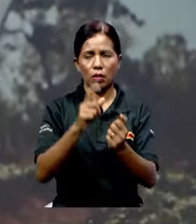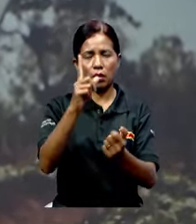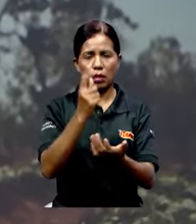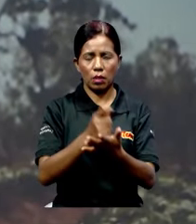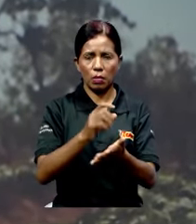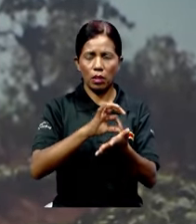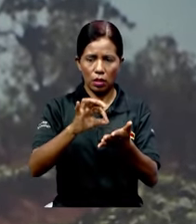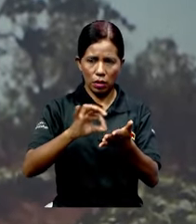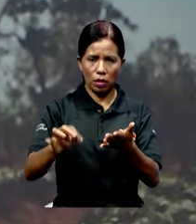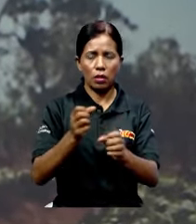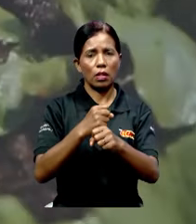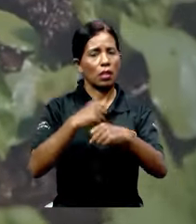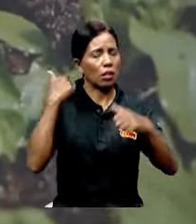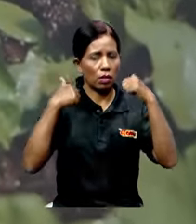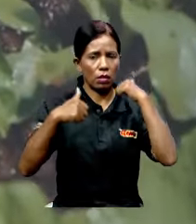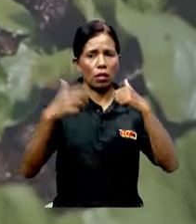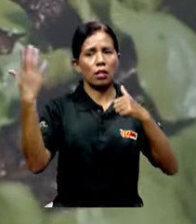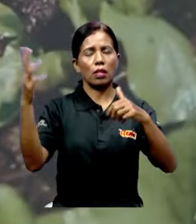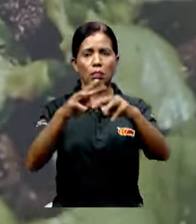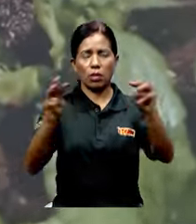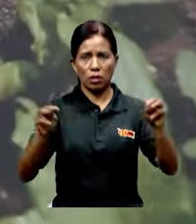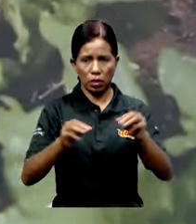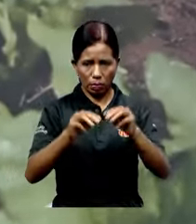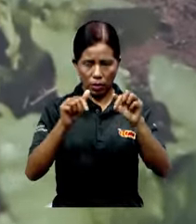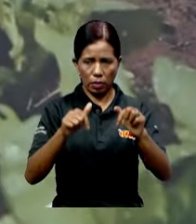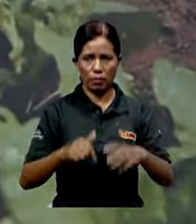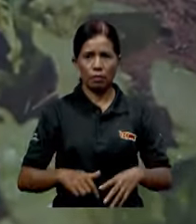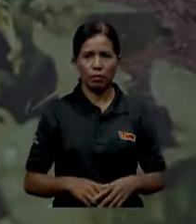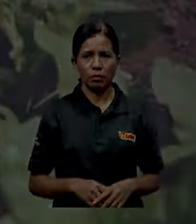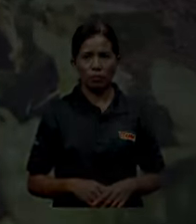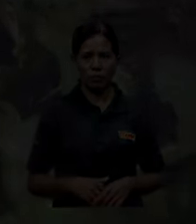resistu o dihalau atividade iha munisipi ida ne. Abraung Amaral, Dilma Suzeti, Ziemen.